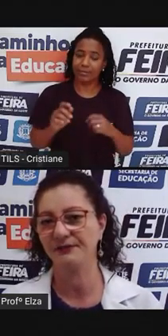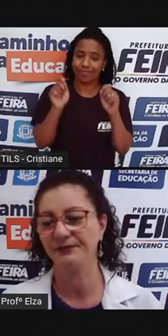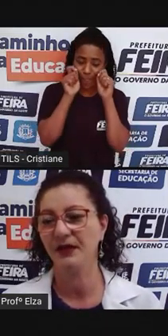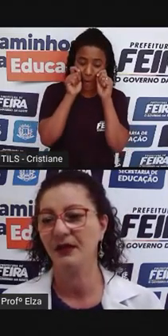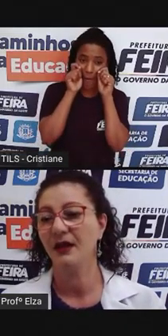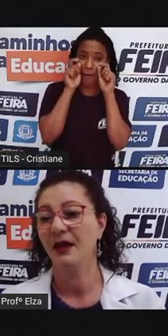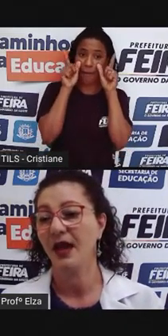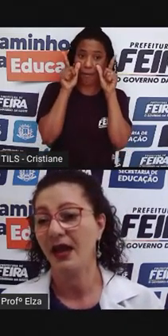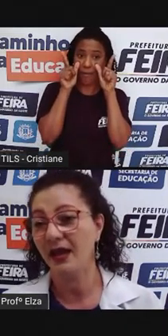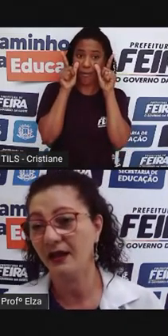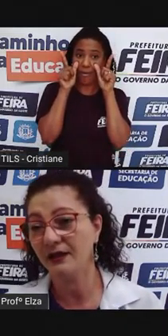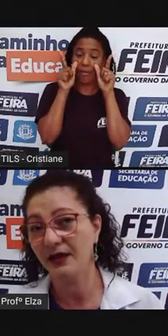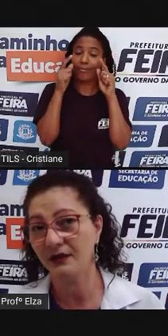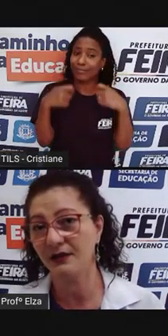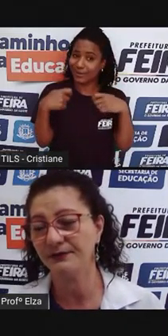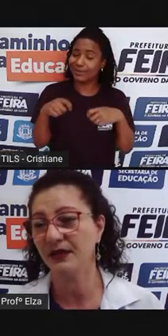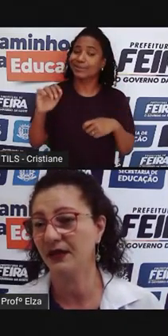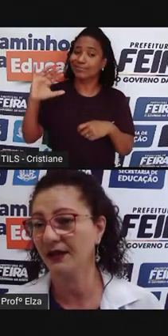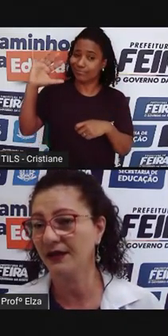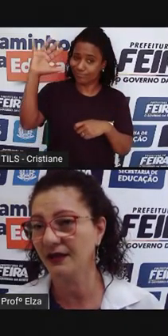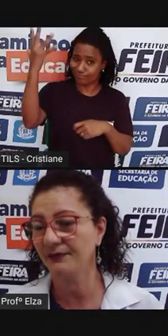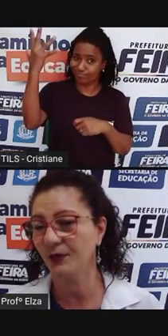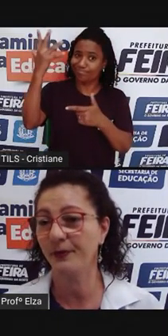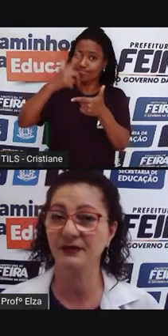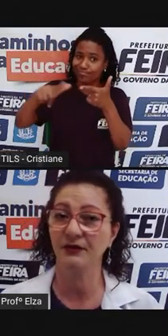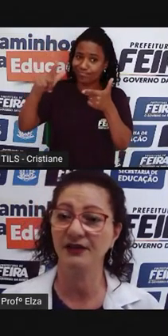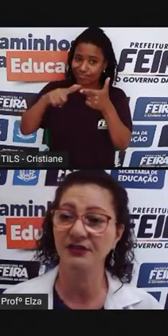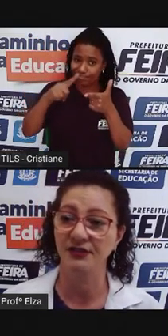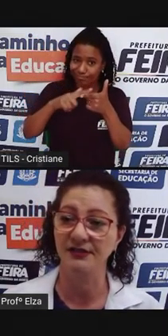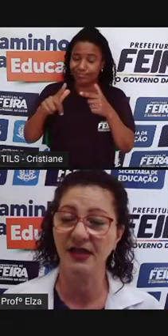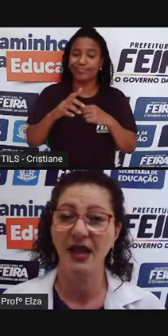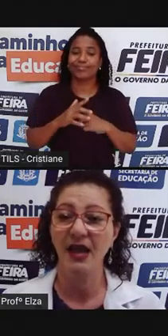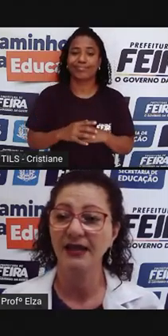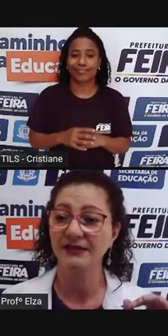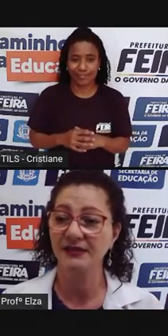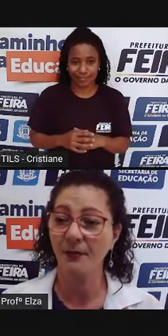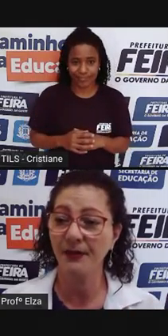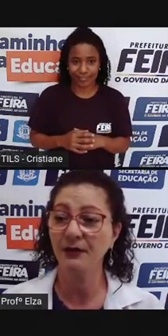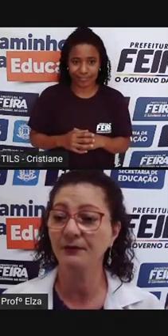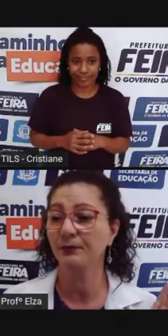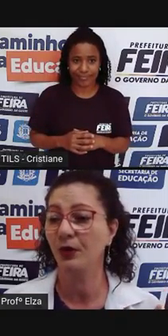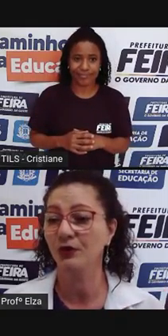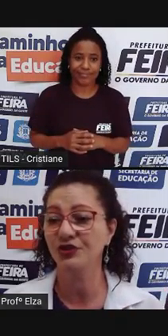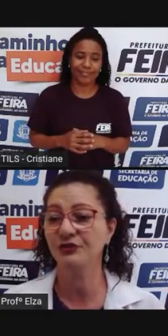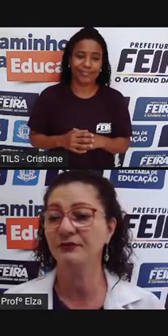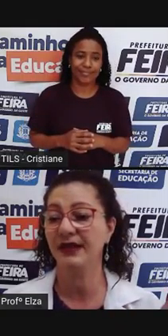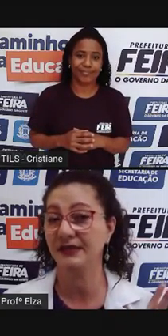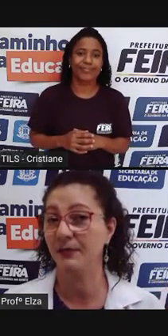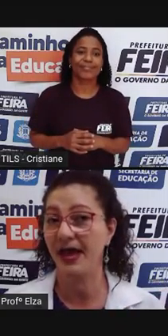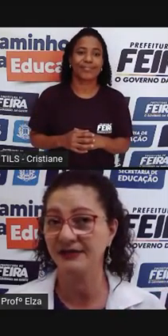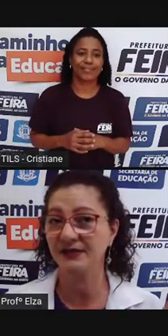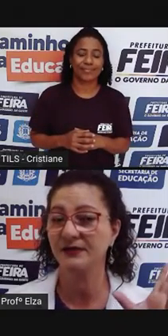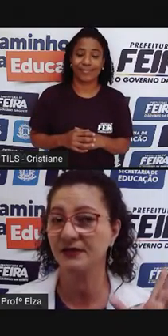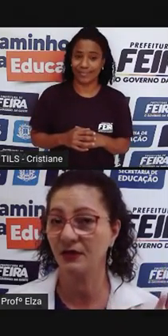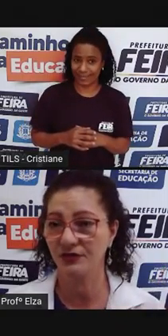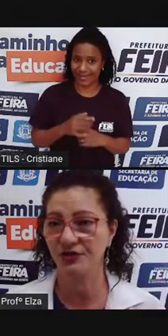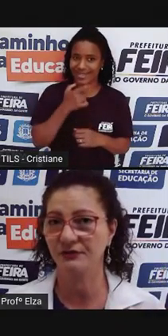climática. In here, e aqui, o personagem diz, stopping pollution is the